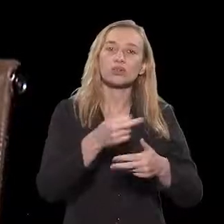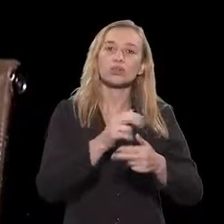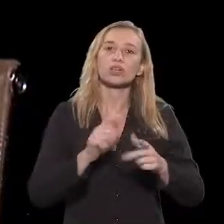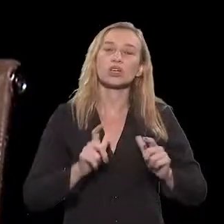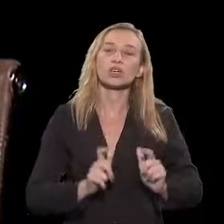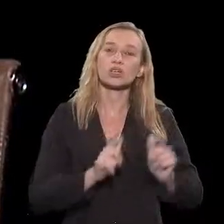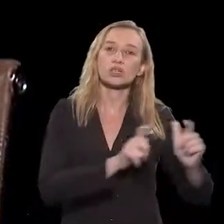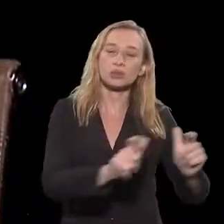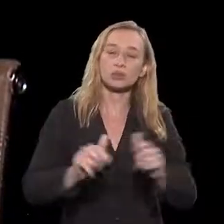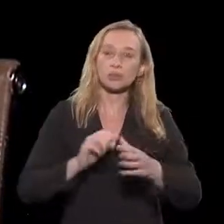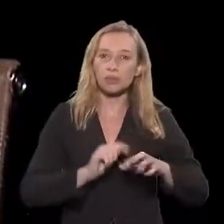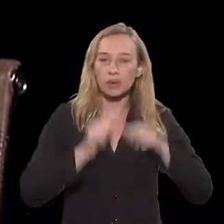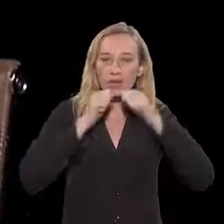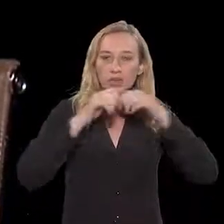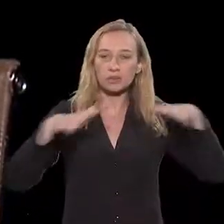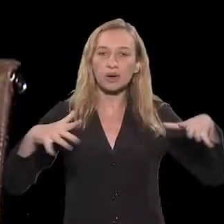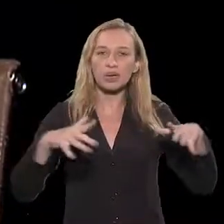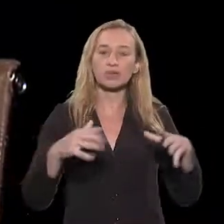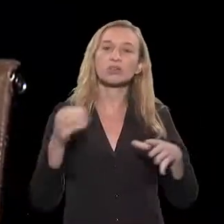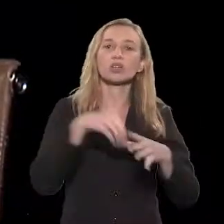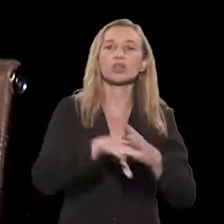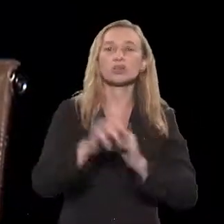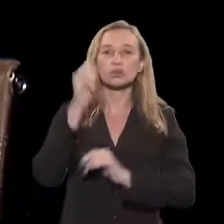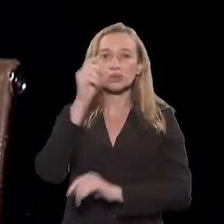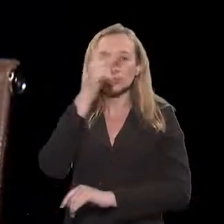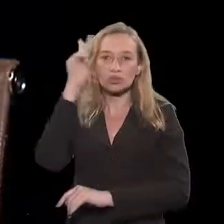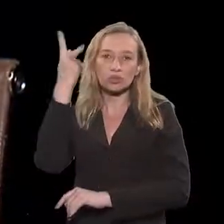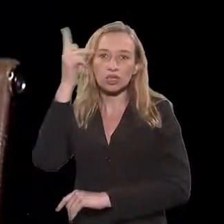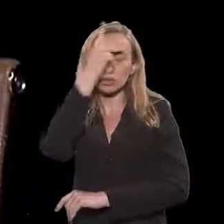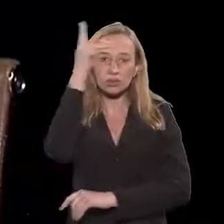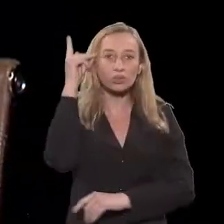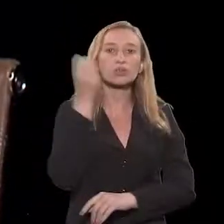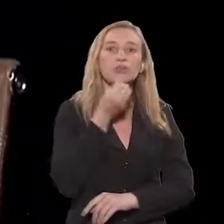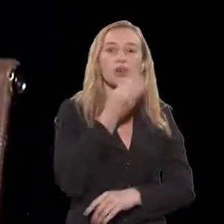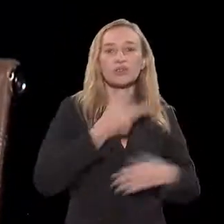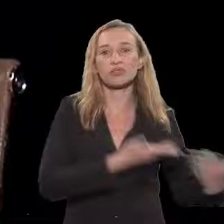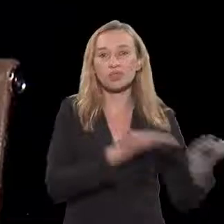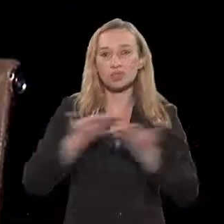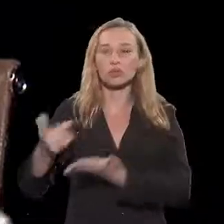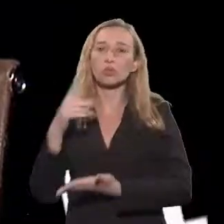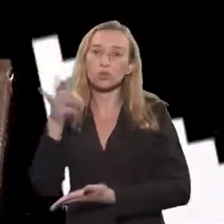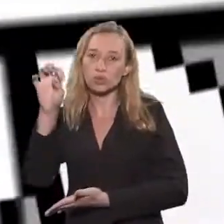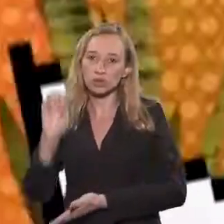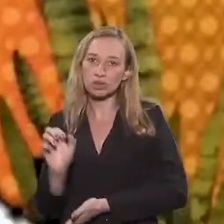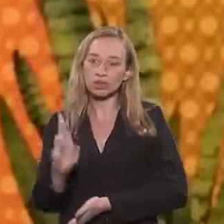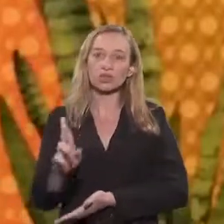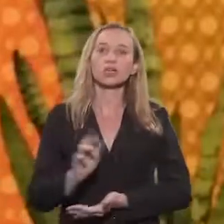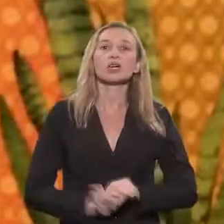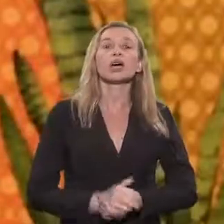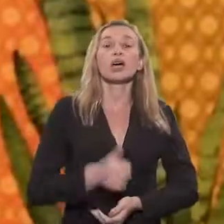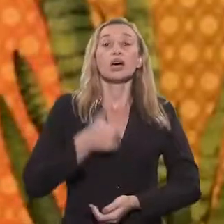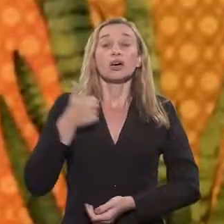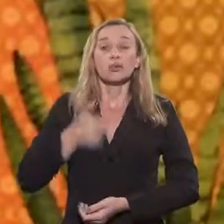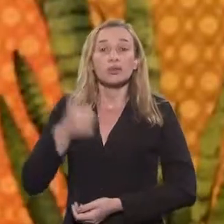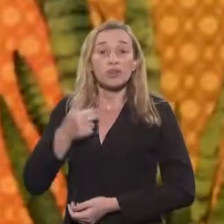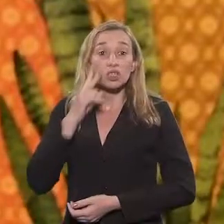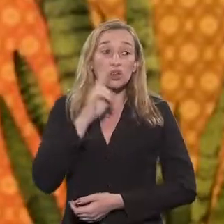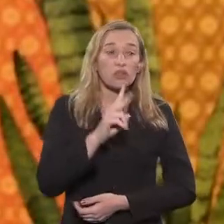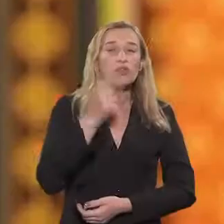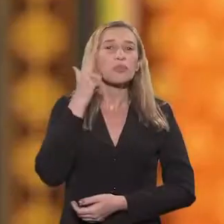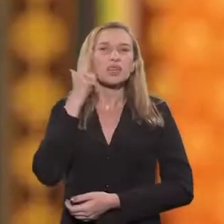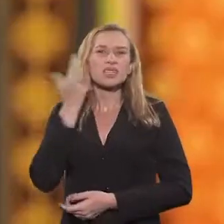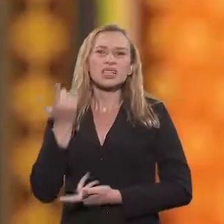notoriedade e espaço entre os historiadores. Sejam bem-vindos ao CUT-ME na TV. Primeira vez que eu ouvi Leci Brandão, eu